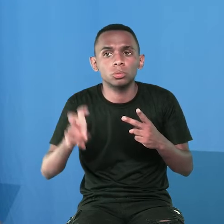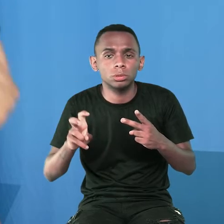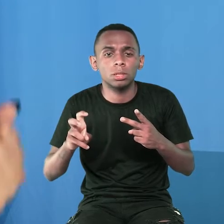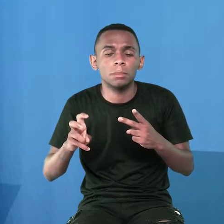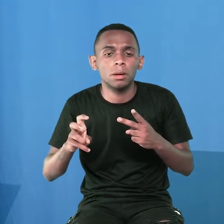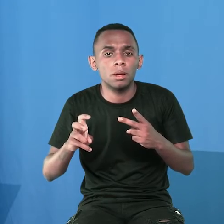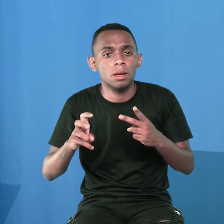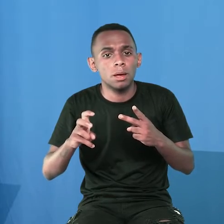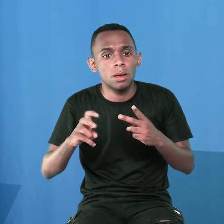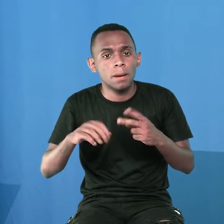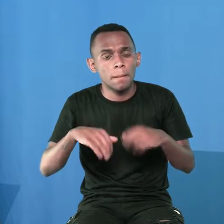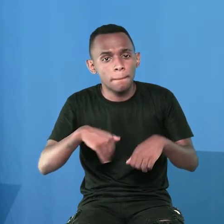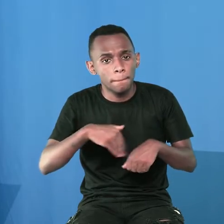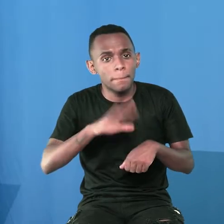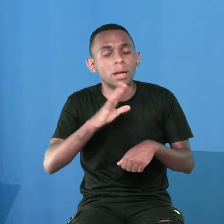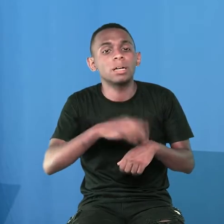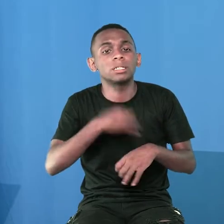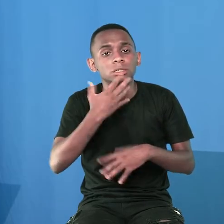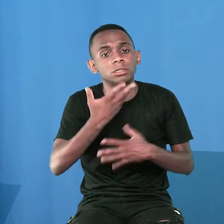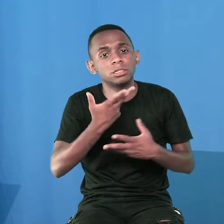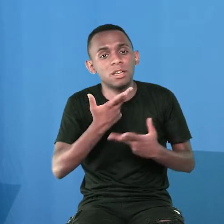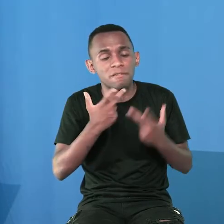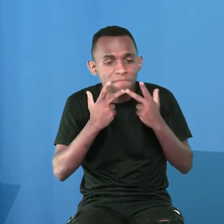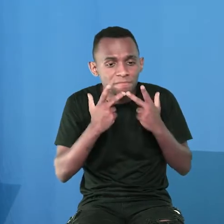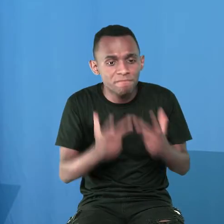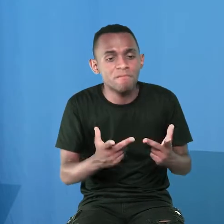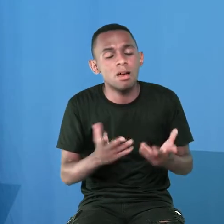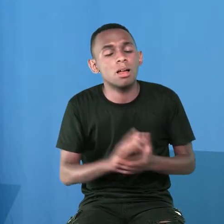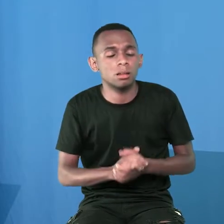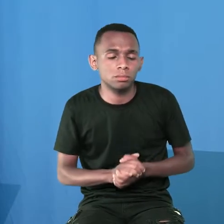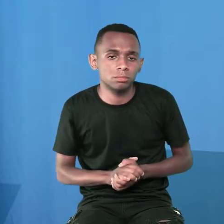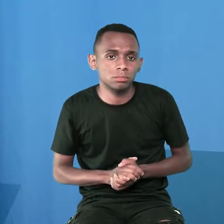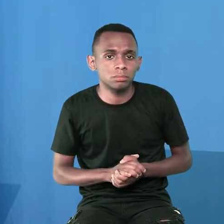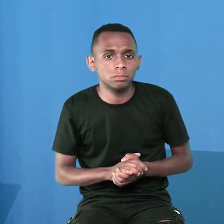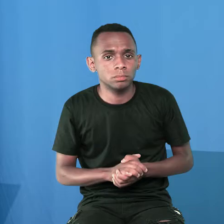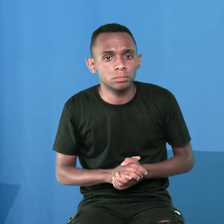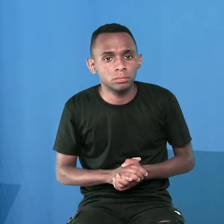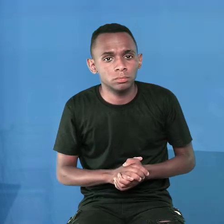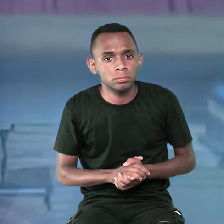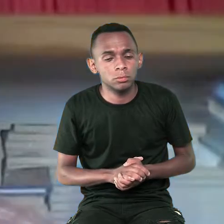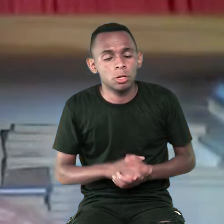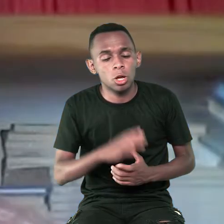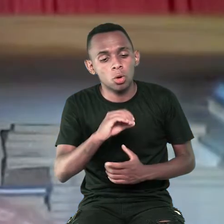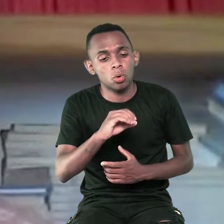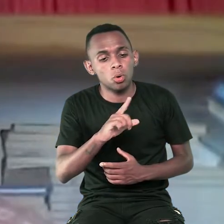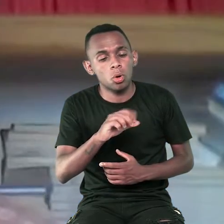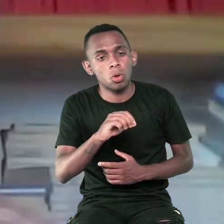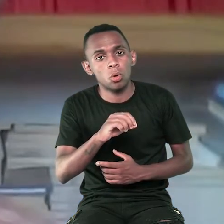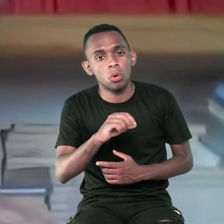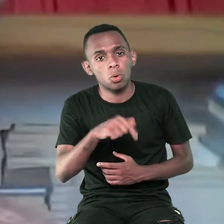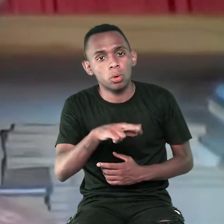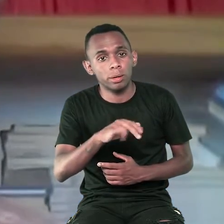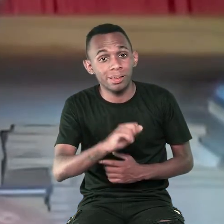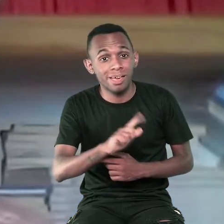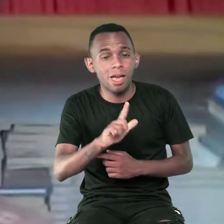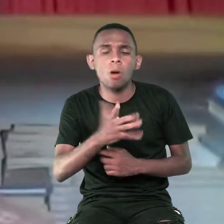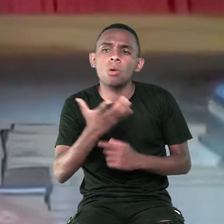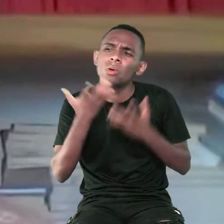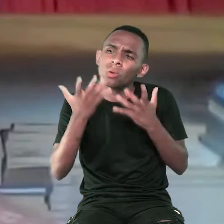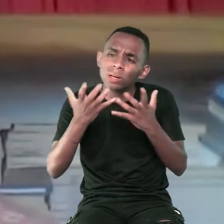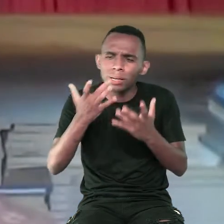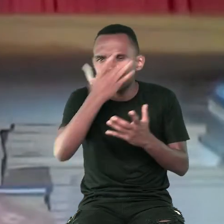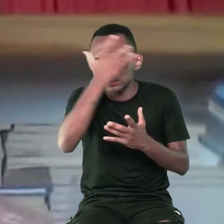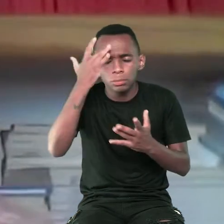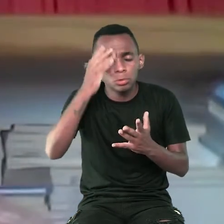nessa mais puxado para a oralidade, Ah, como se sim, você mais estivesse coloquial. falando? Isso. Uhum, uhum. É, eu quis, eu quis que as